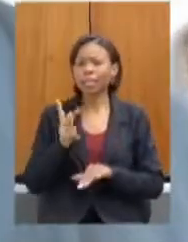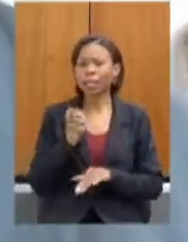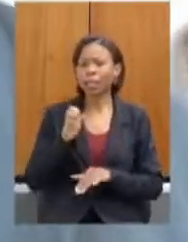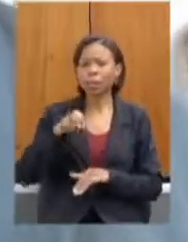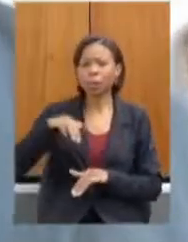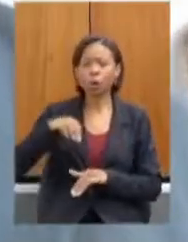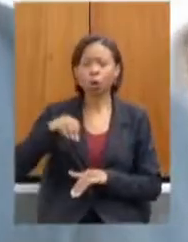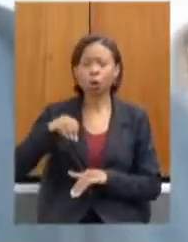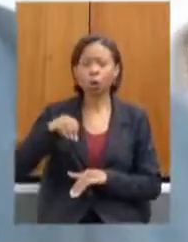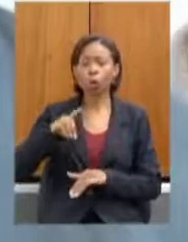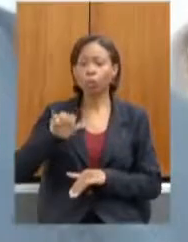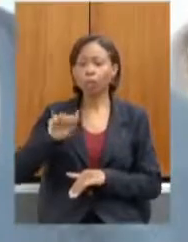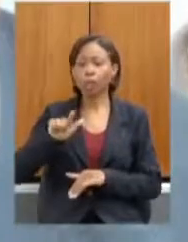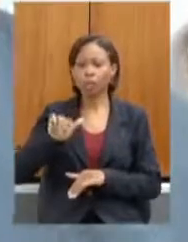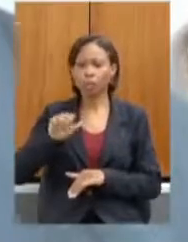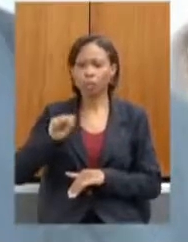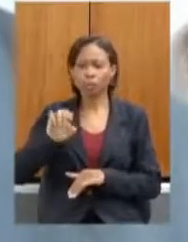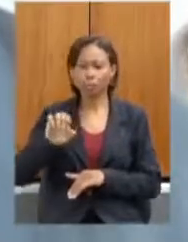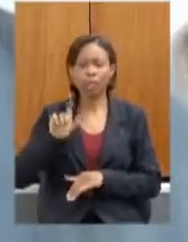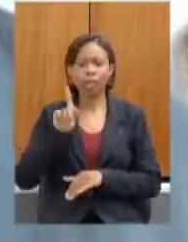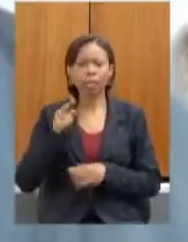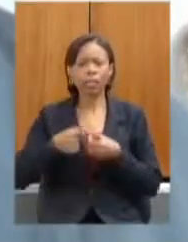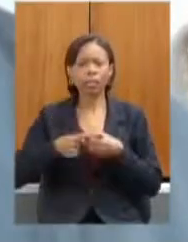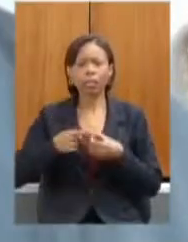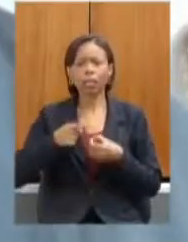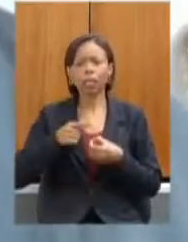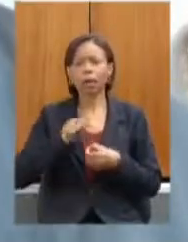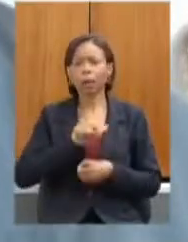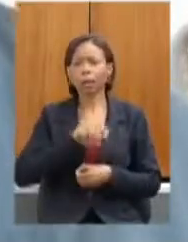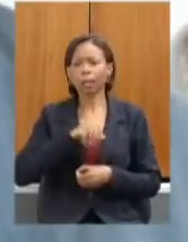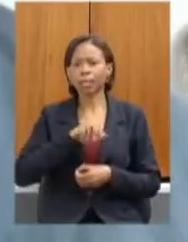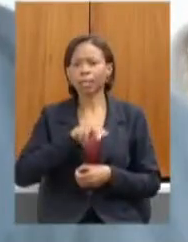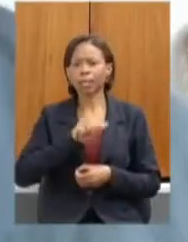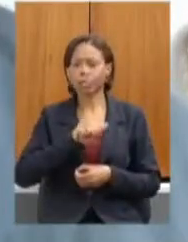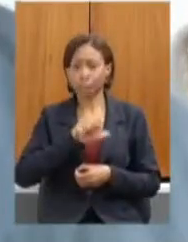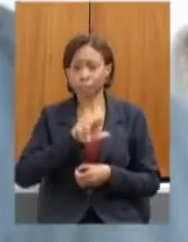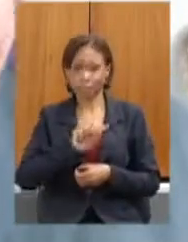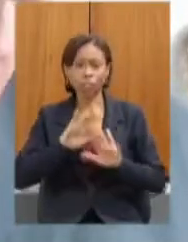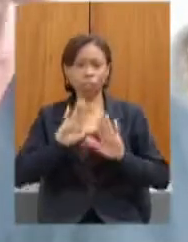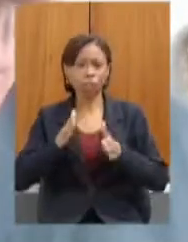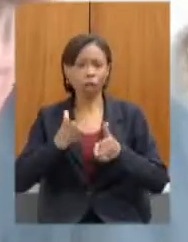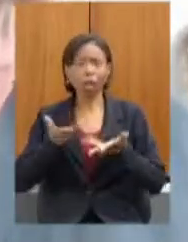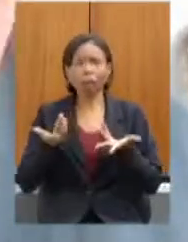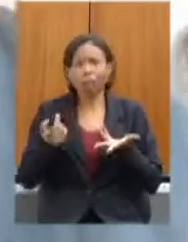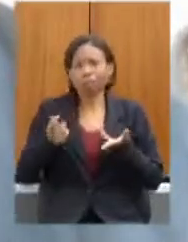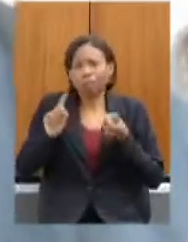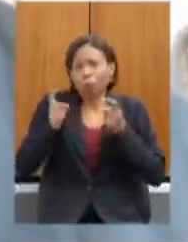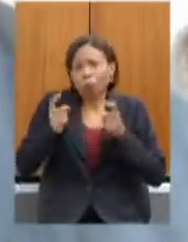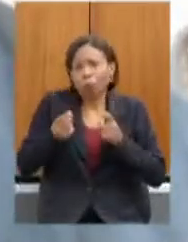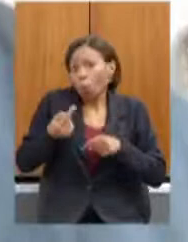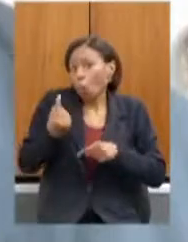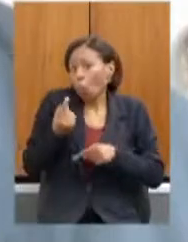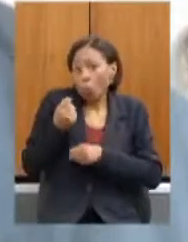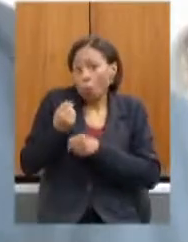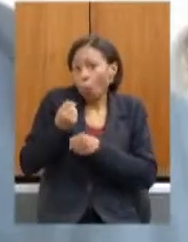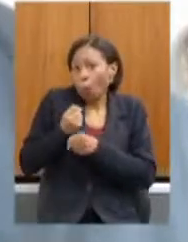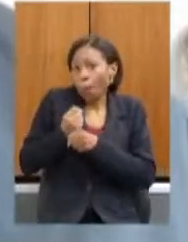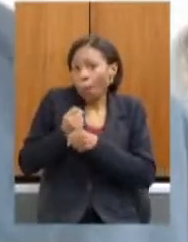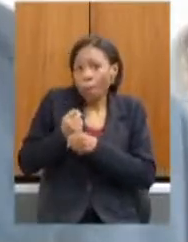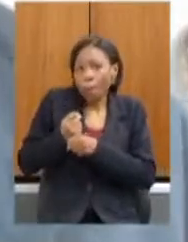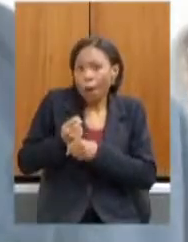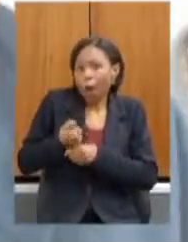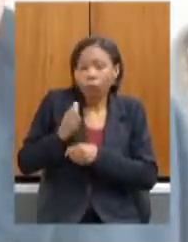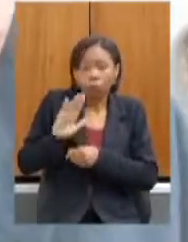Almenara e a Gorete nós fizemos reunião dieta mais de um ano e estamos esperando a resposta